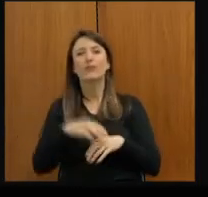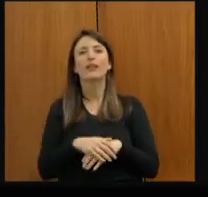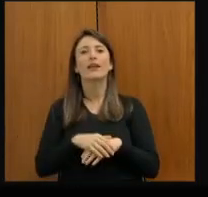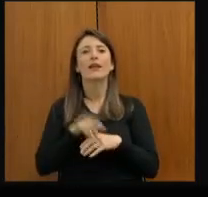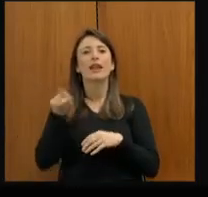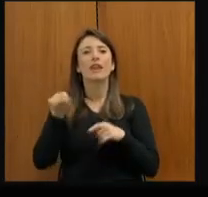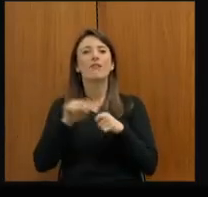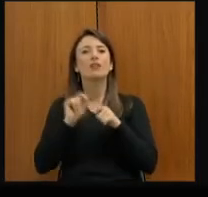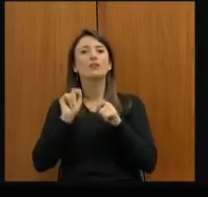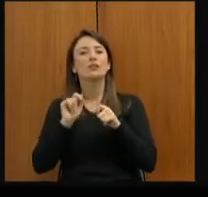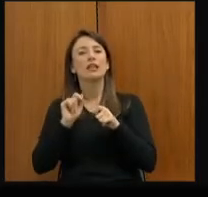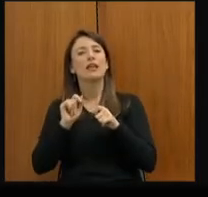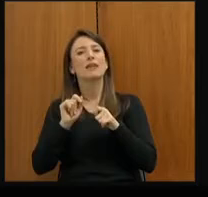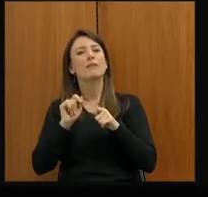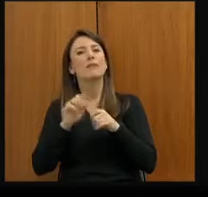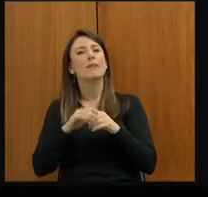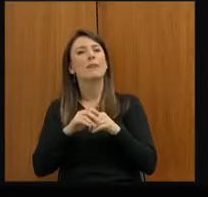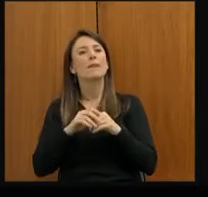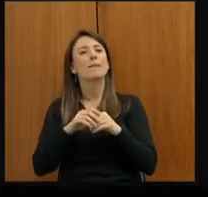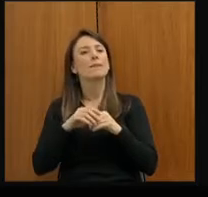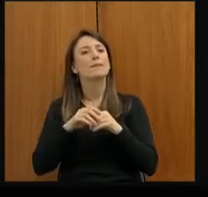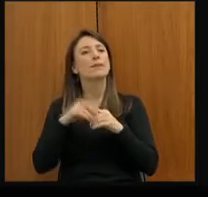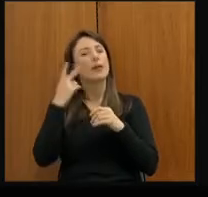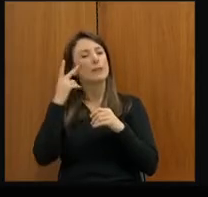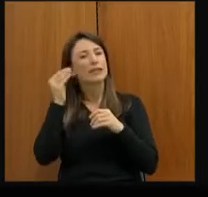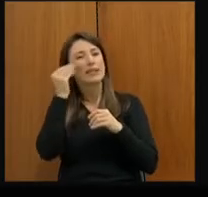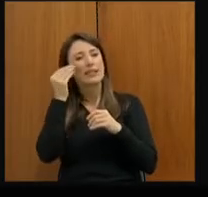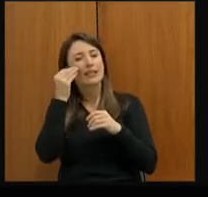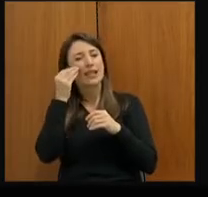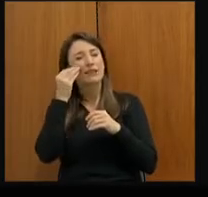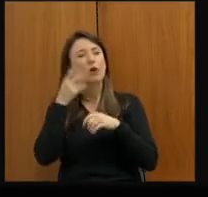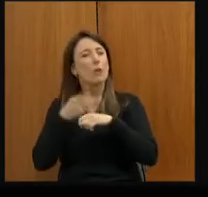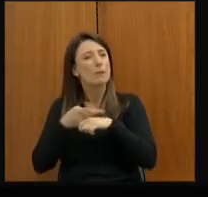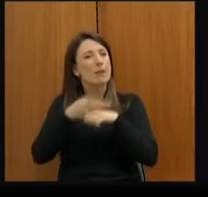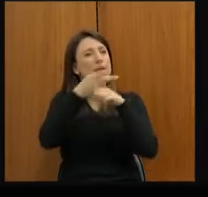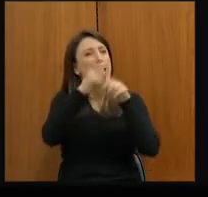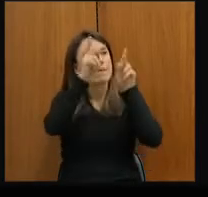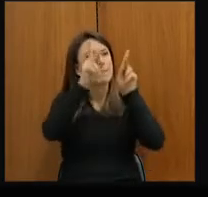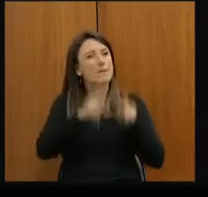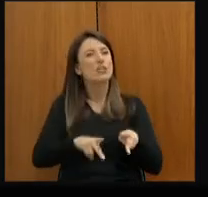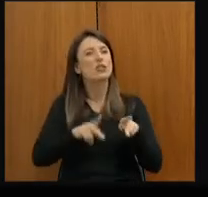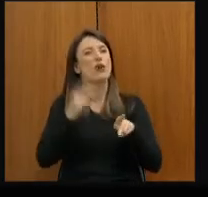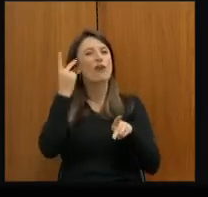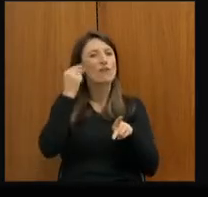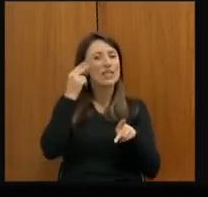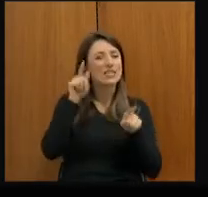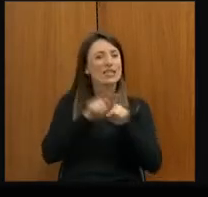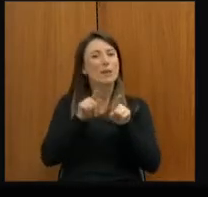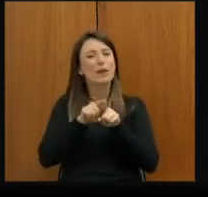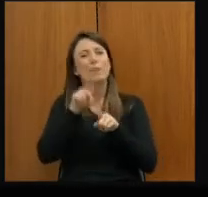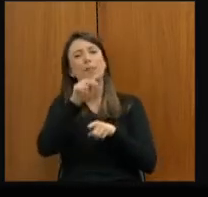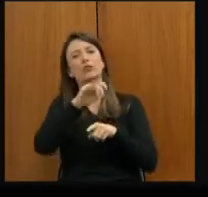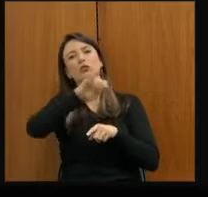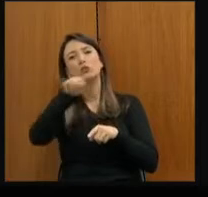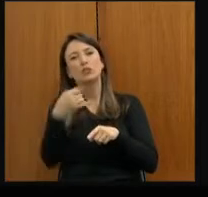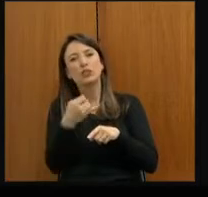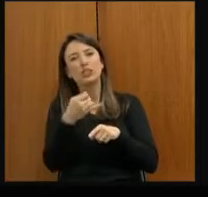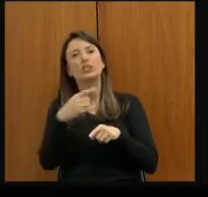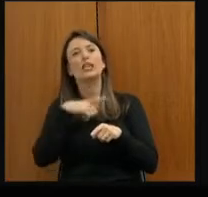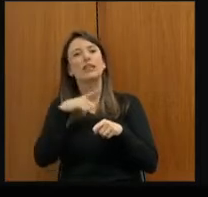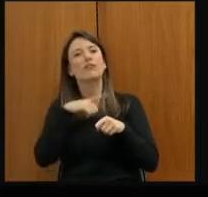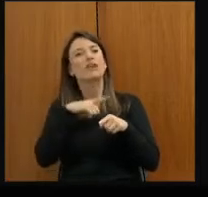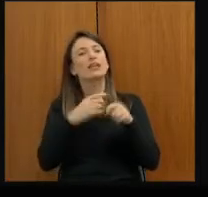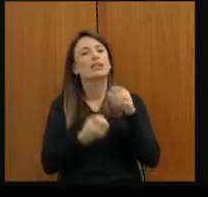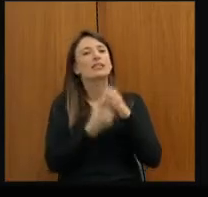pessoas físicas e jurídicas que tenham um projeto de valorização da